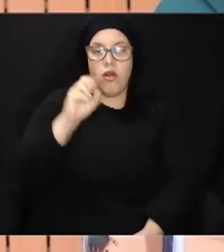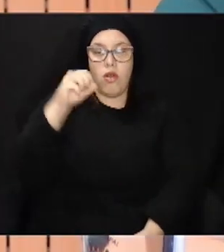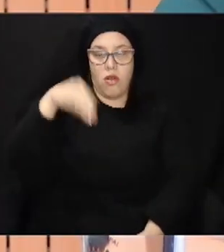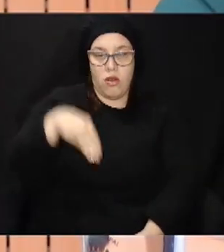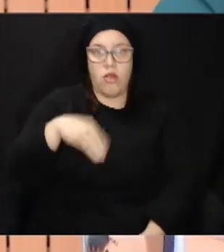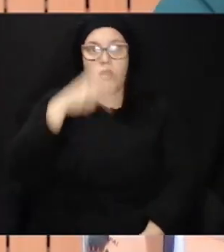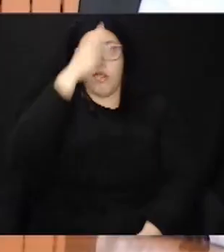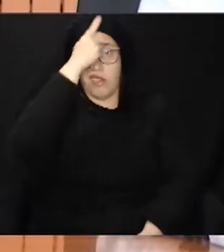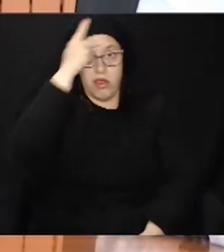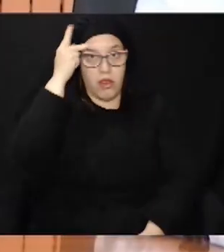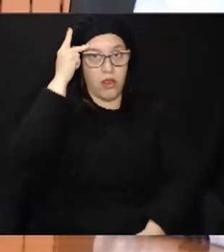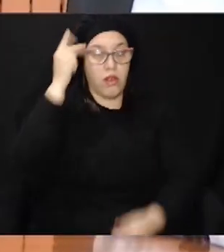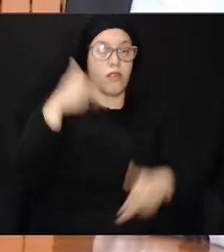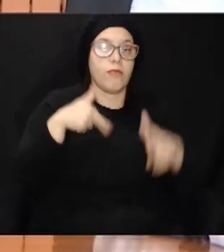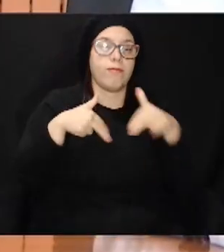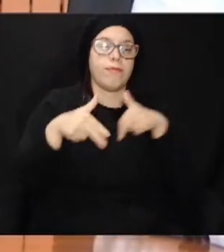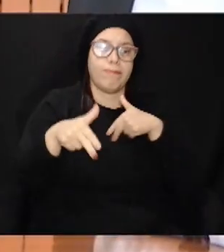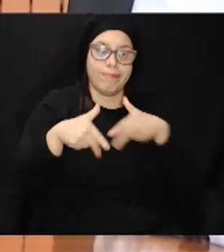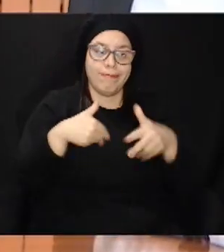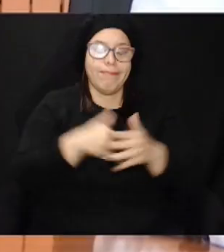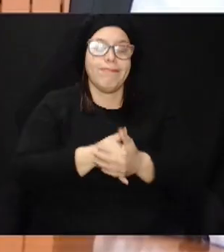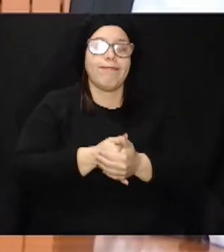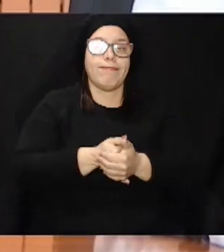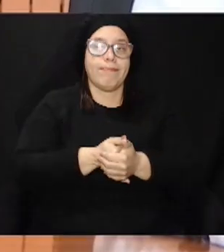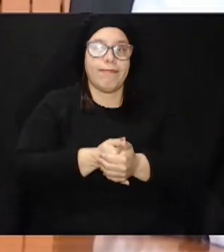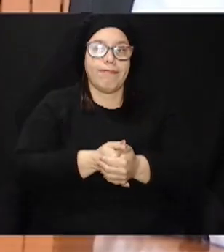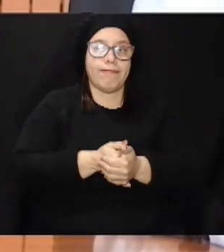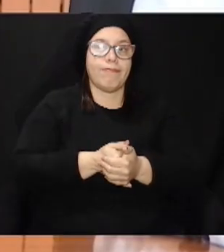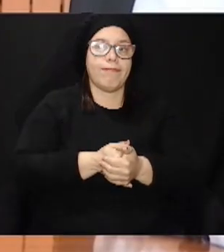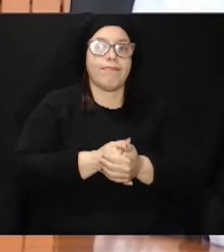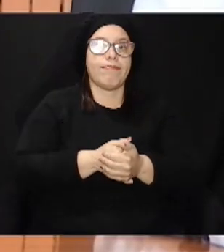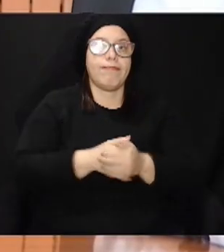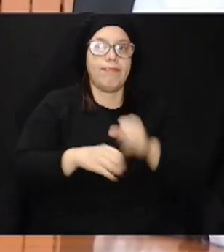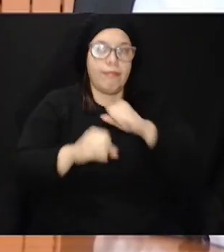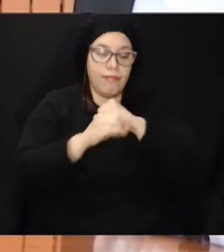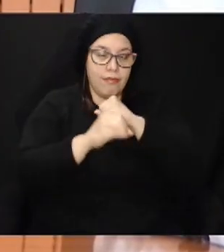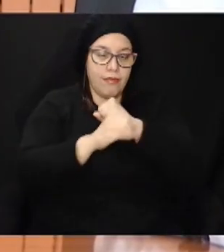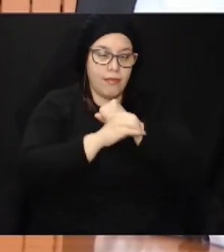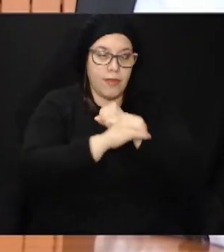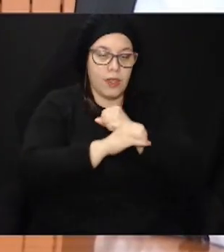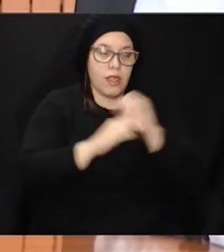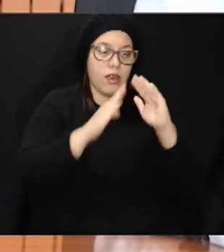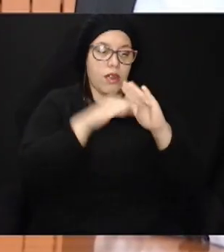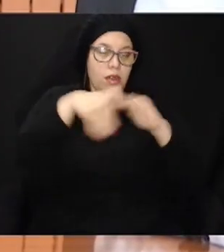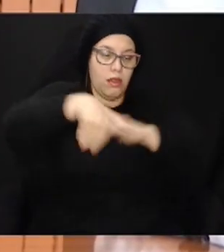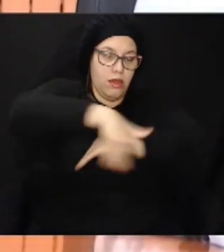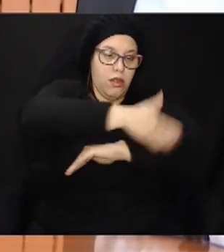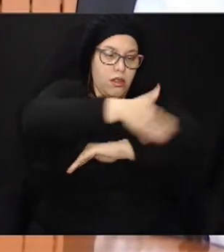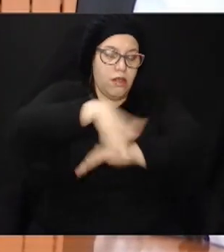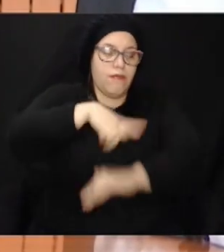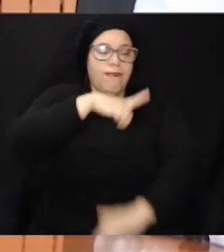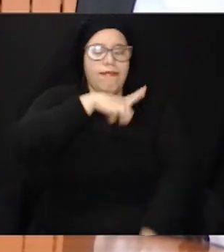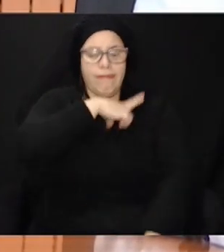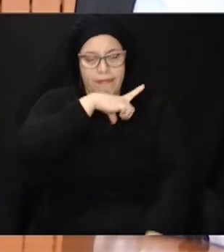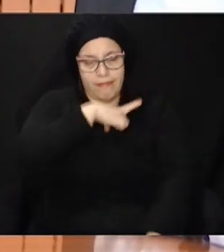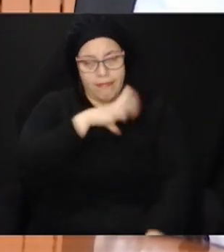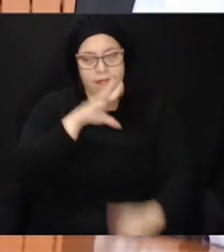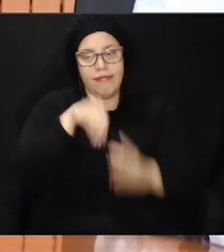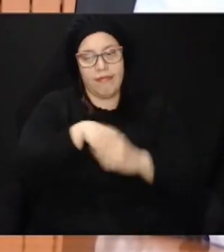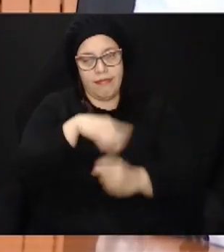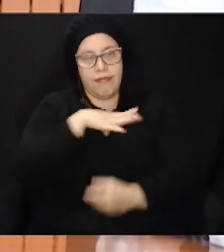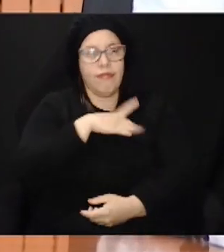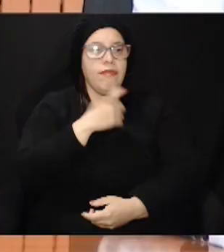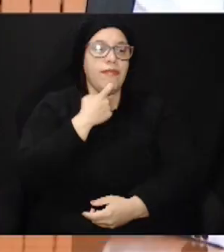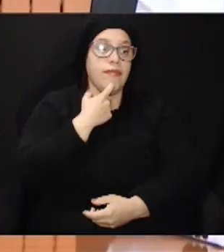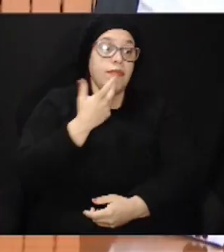andam ainda escorrendo esgoto na porta da sua casa. Ou seja, ainda existe isso dentro da cidade de Campinas. E